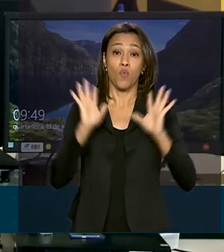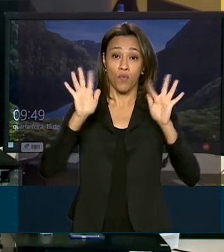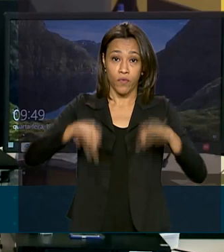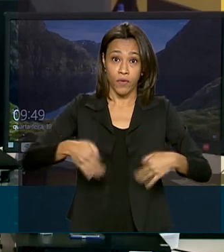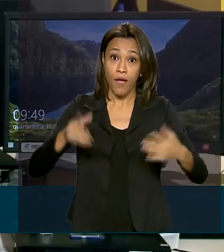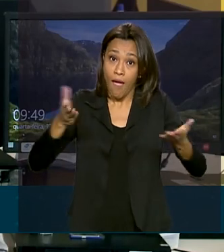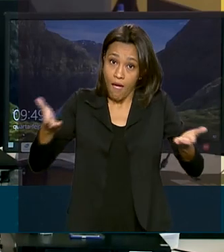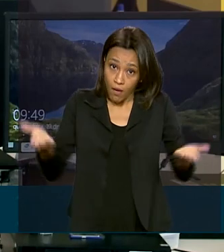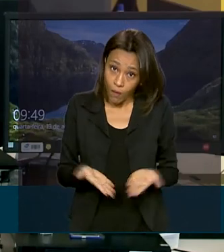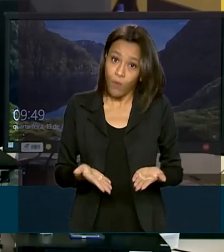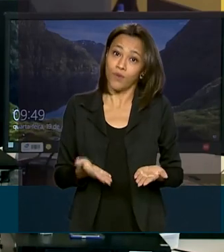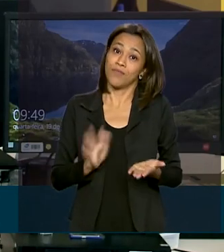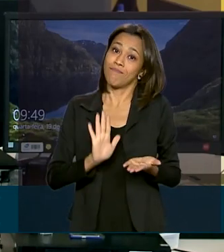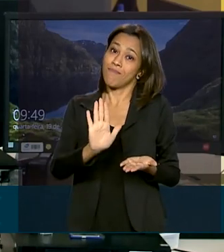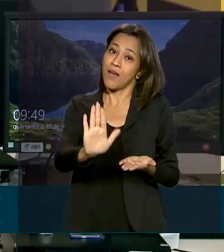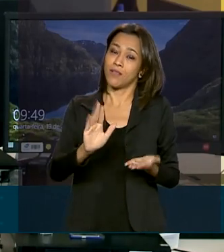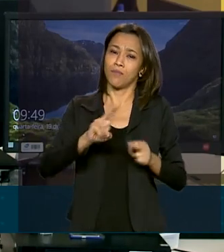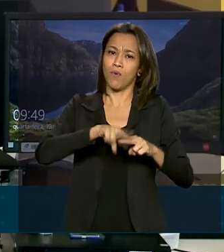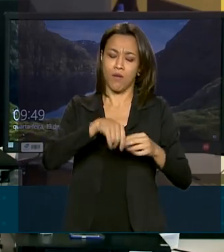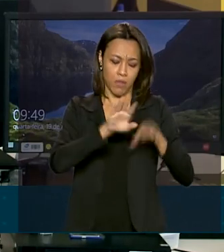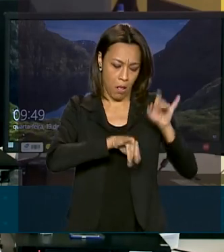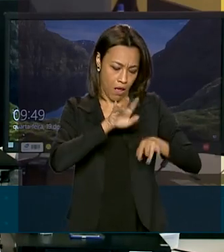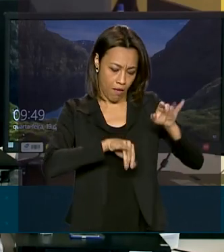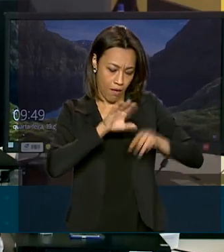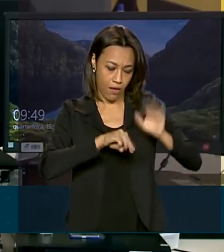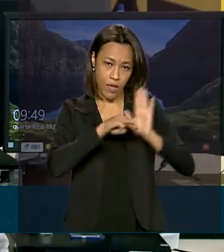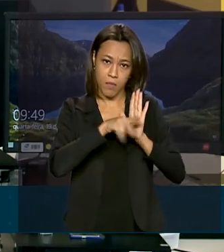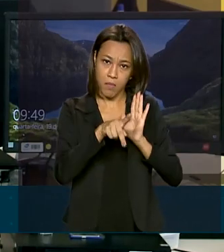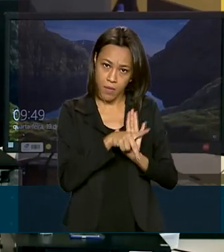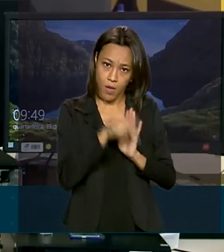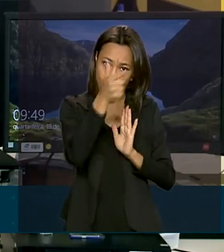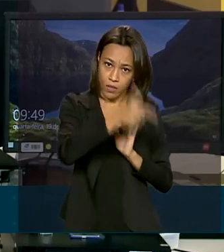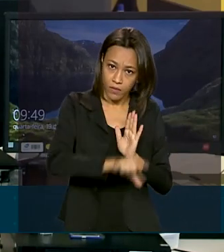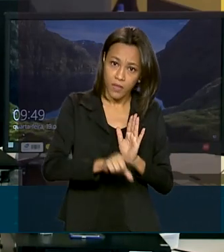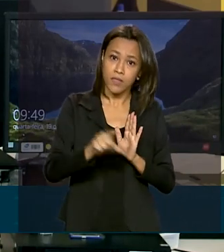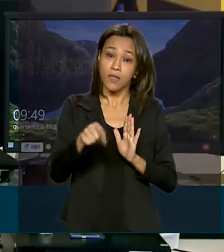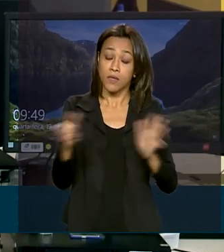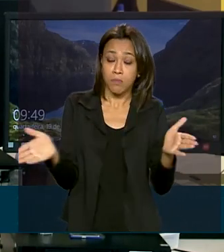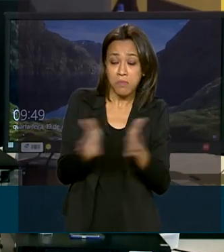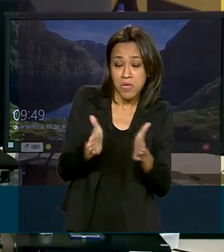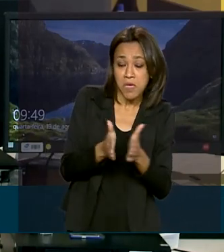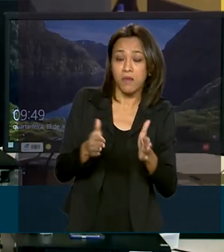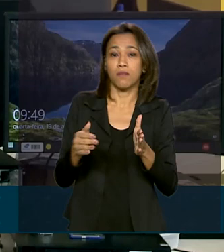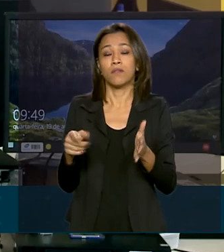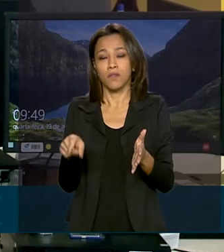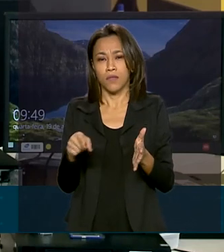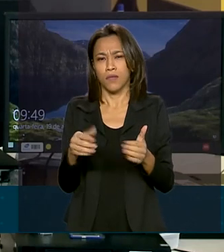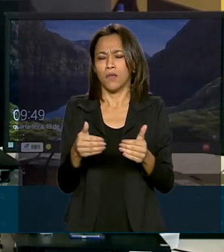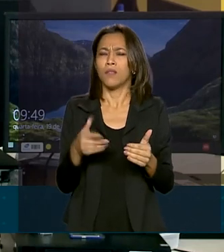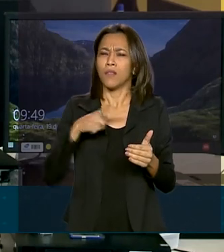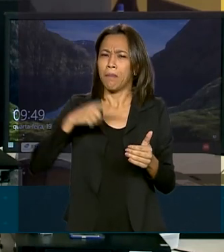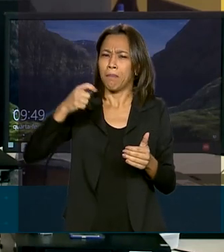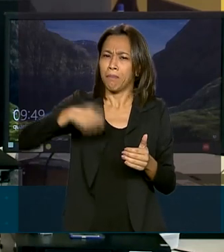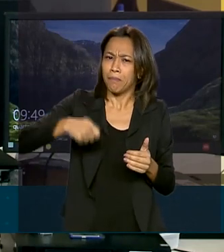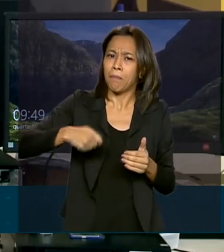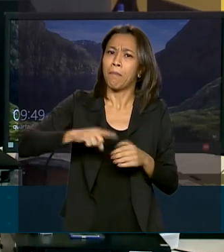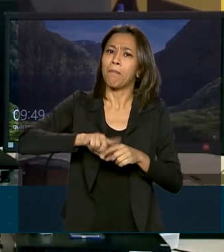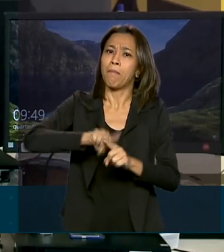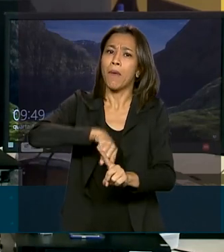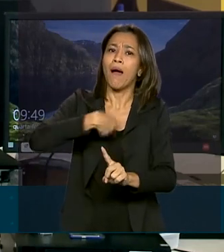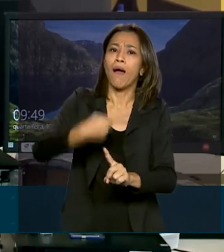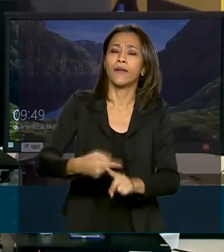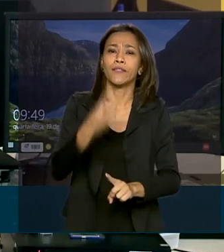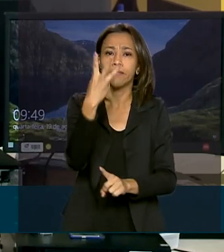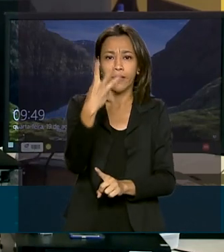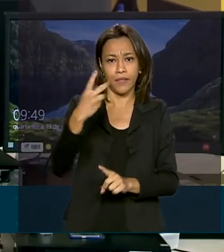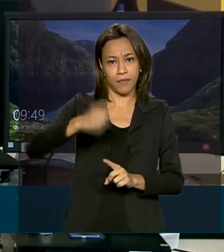hoje, mas com a edição das MPs, os pequenos e médios negócios terão mais três meses, ou seja, até